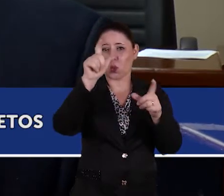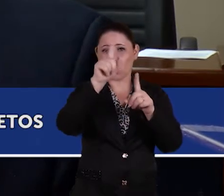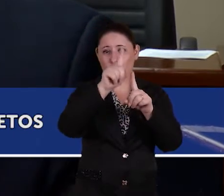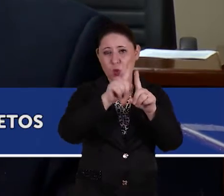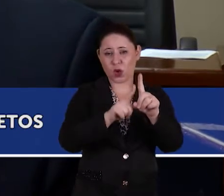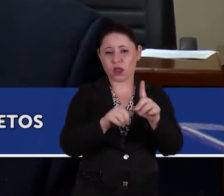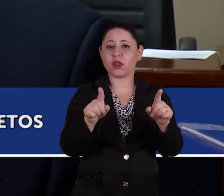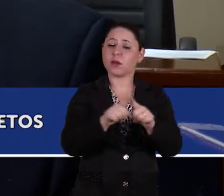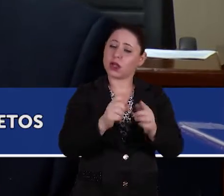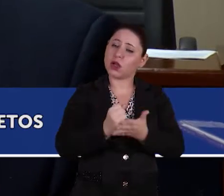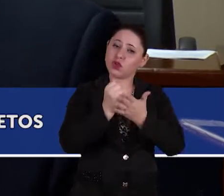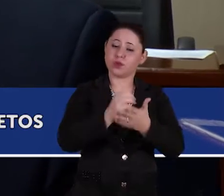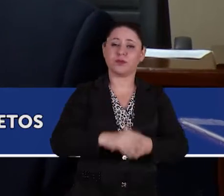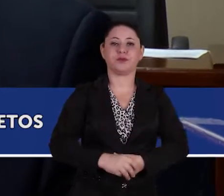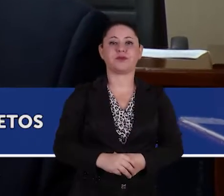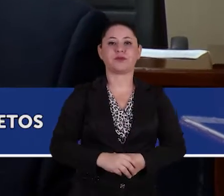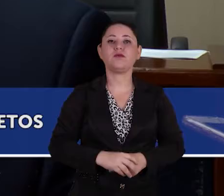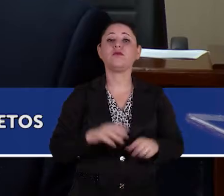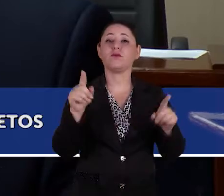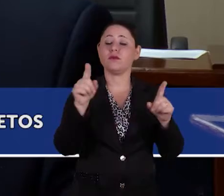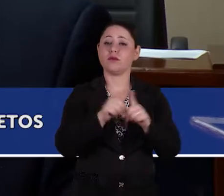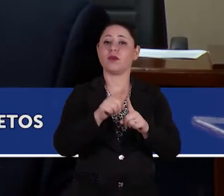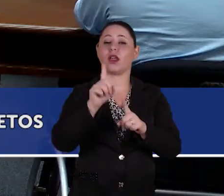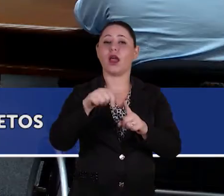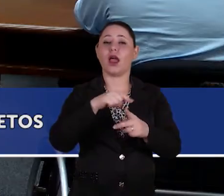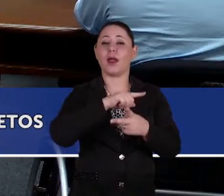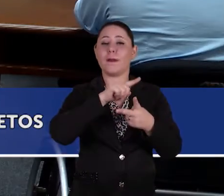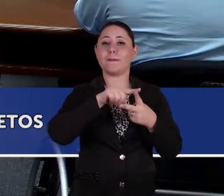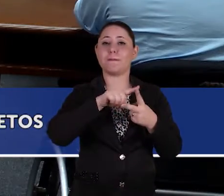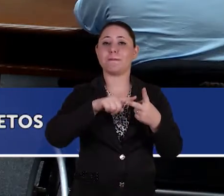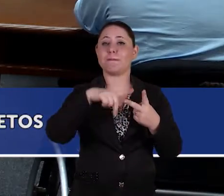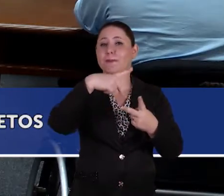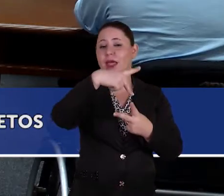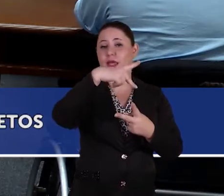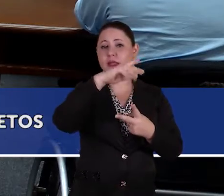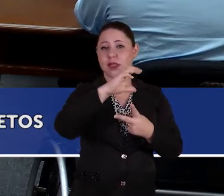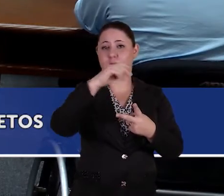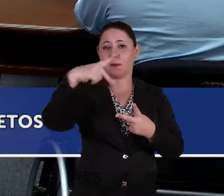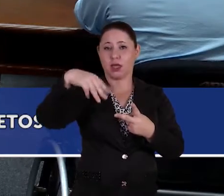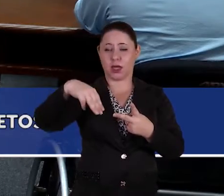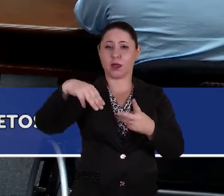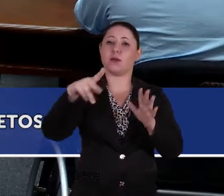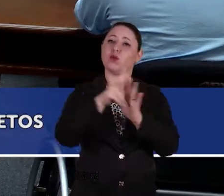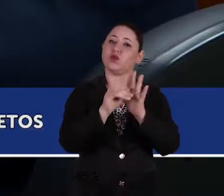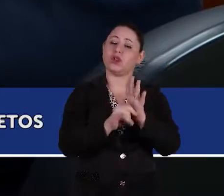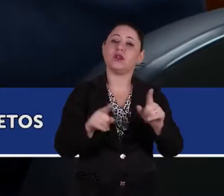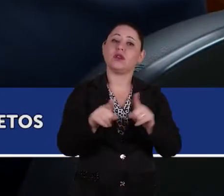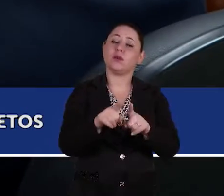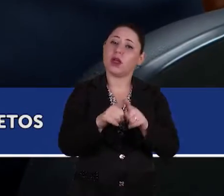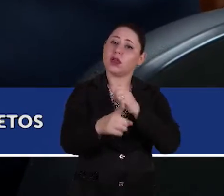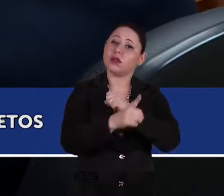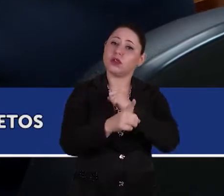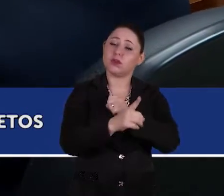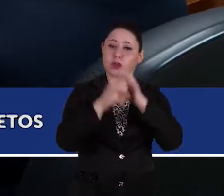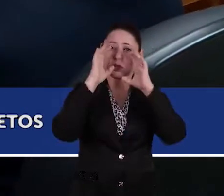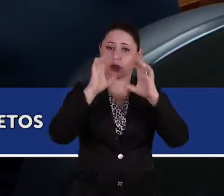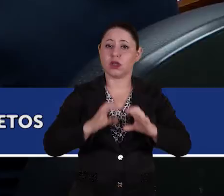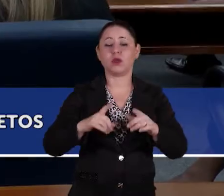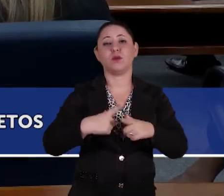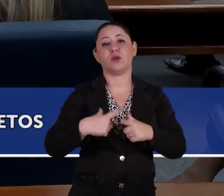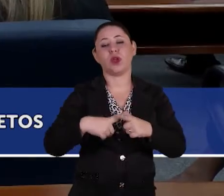redução dessas taxas que contribui muito. Com relação à Polícia Civil e Militar, também os projetos vêm exatamente no atendimento ao